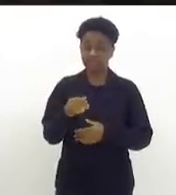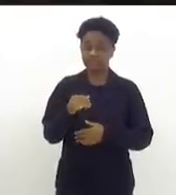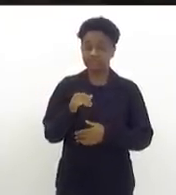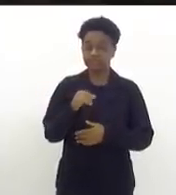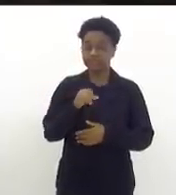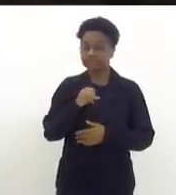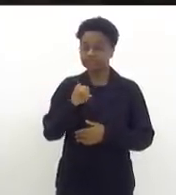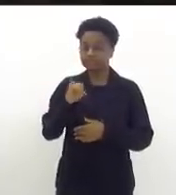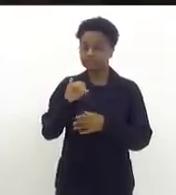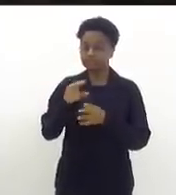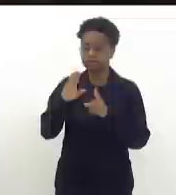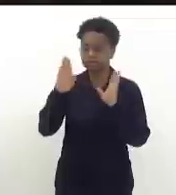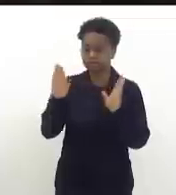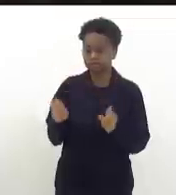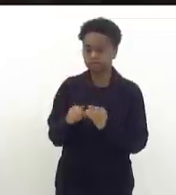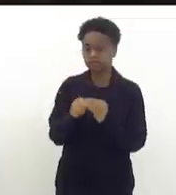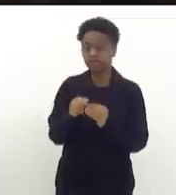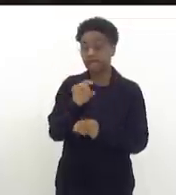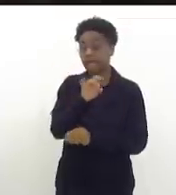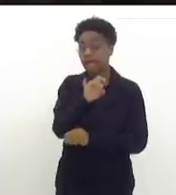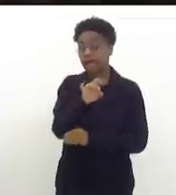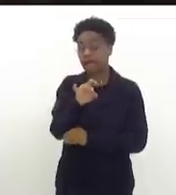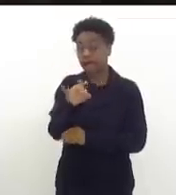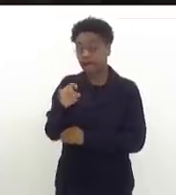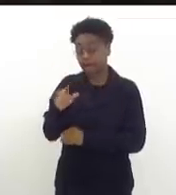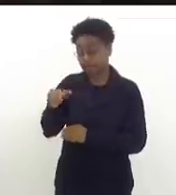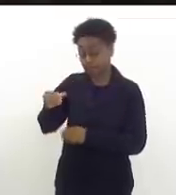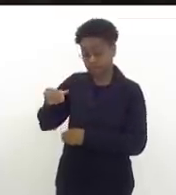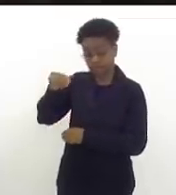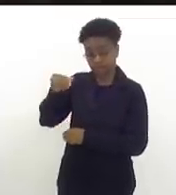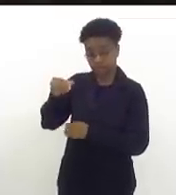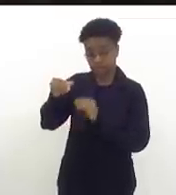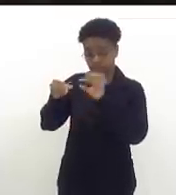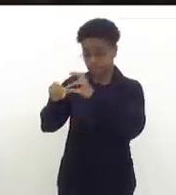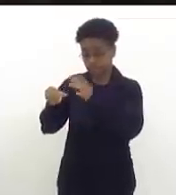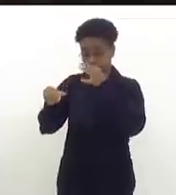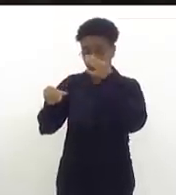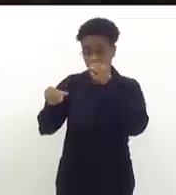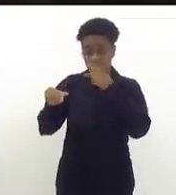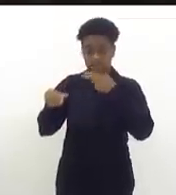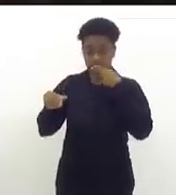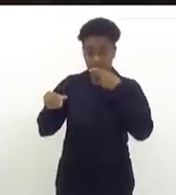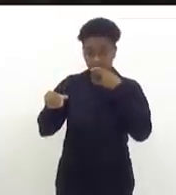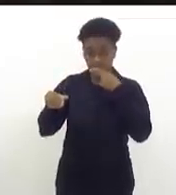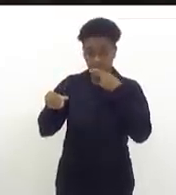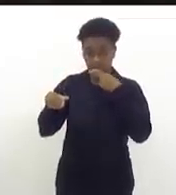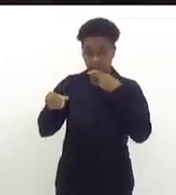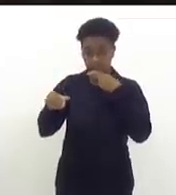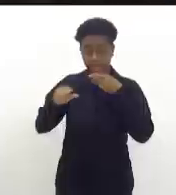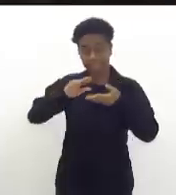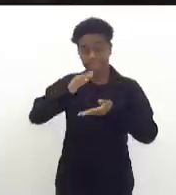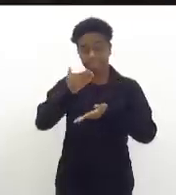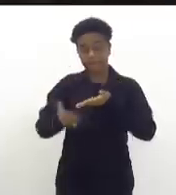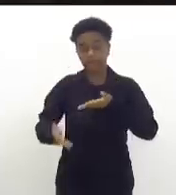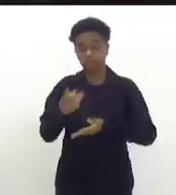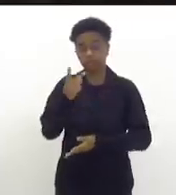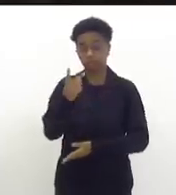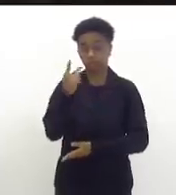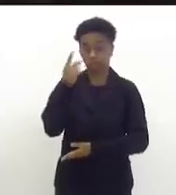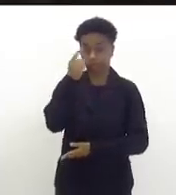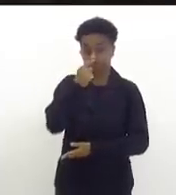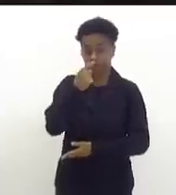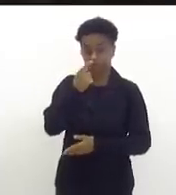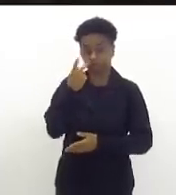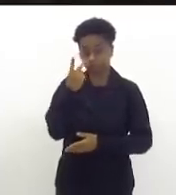de cigarro tira duas horas de vida do fumante é